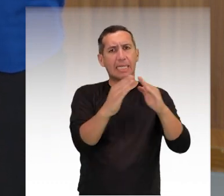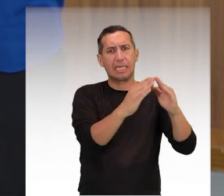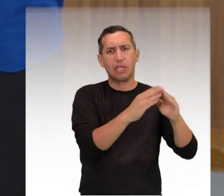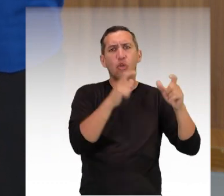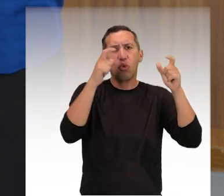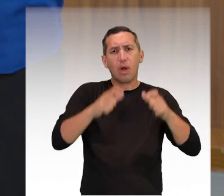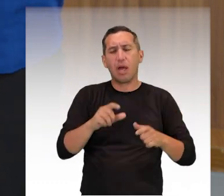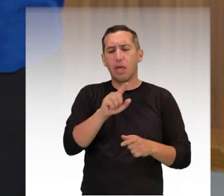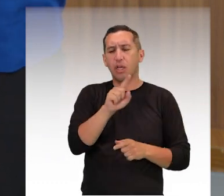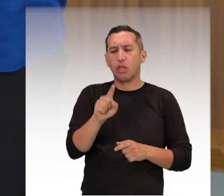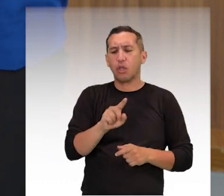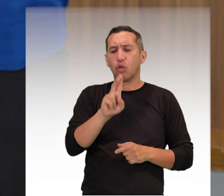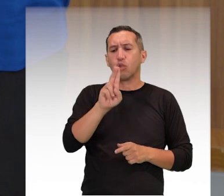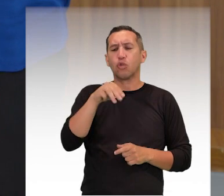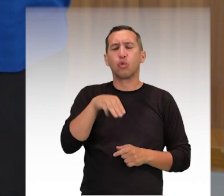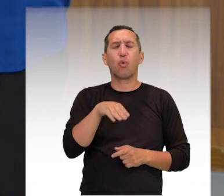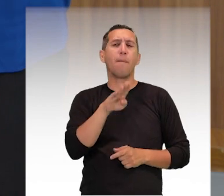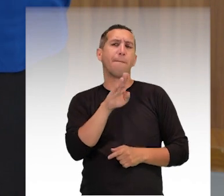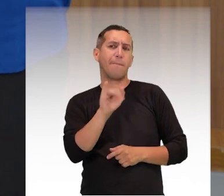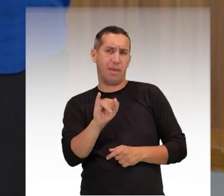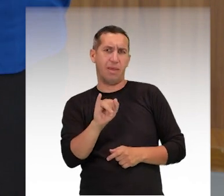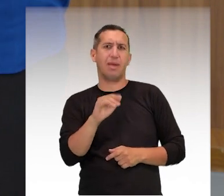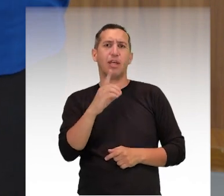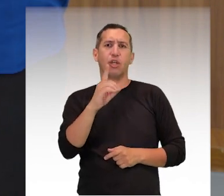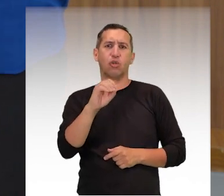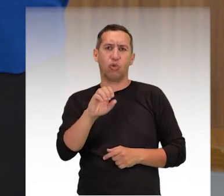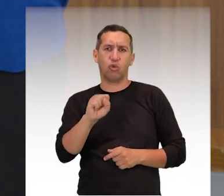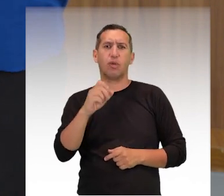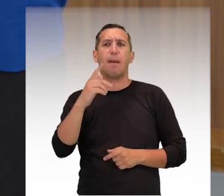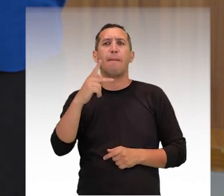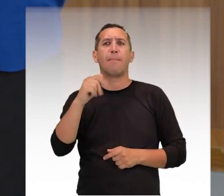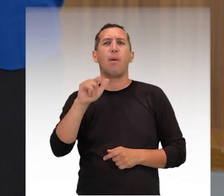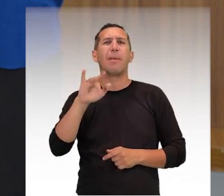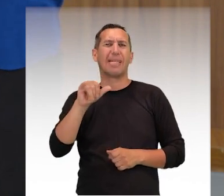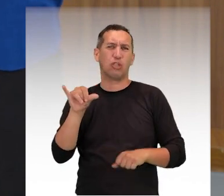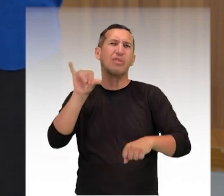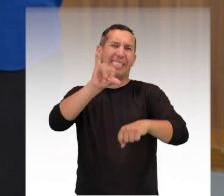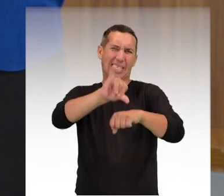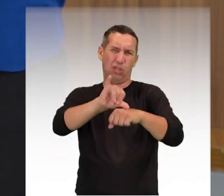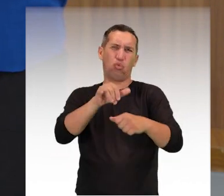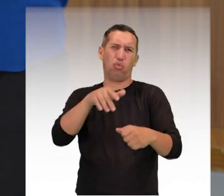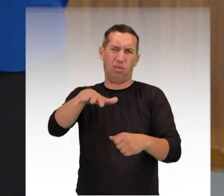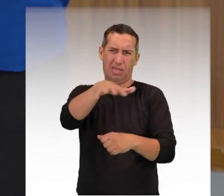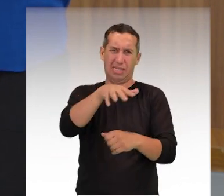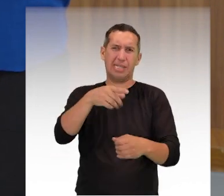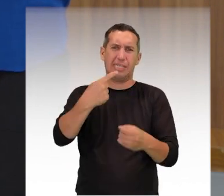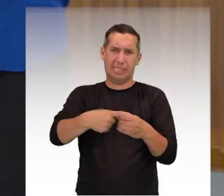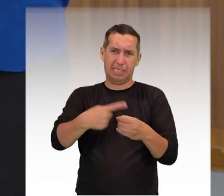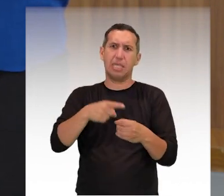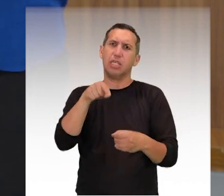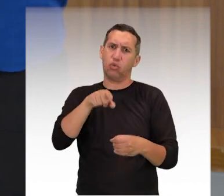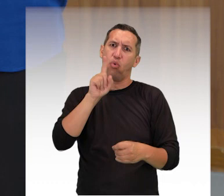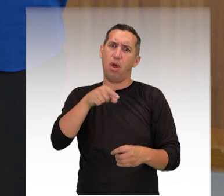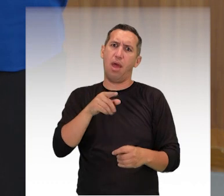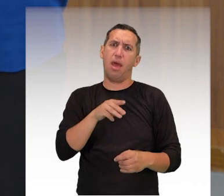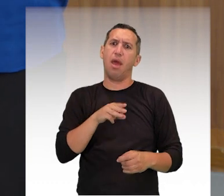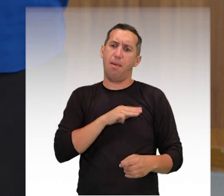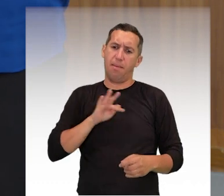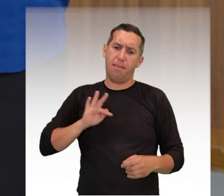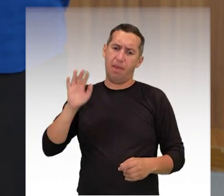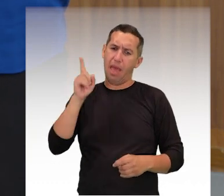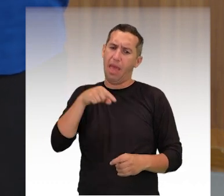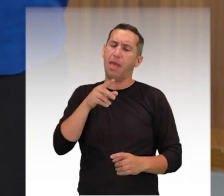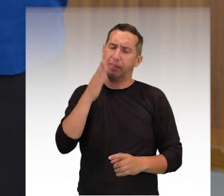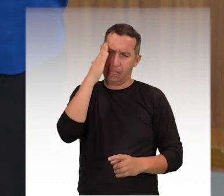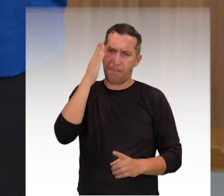vivem na ocupação zumbi em um prédio público no centro da cidade. O órgão defende que essa deve ser a